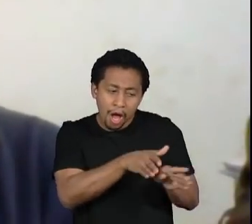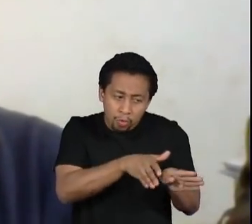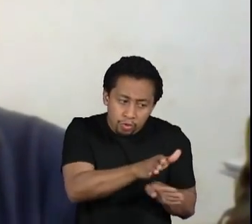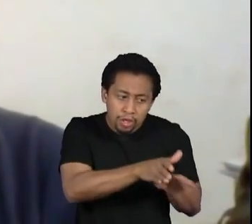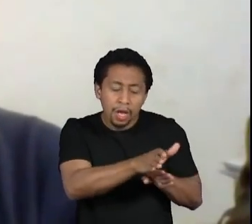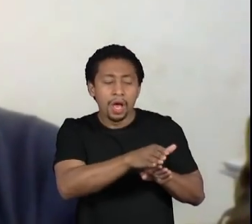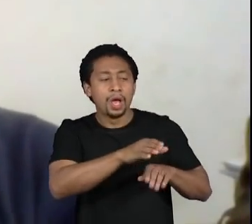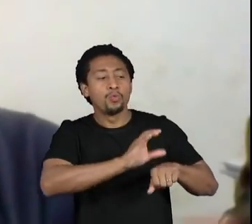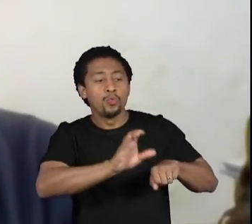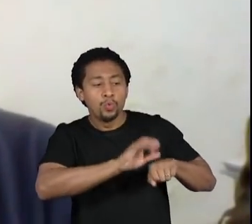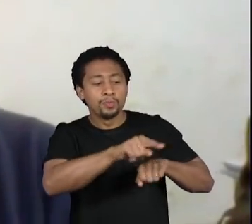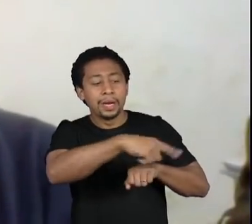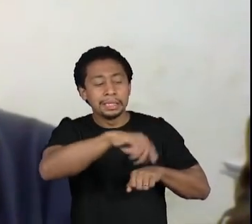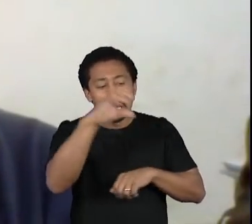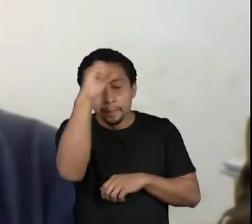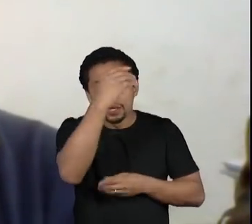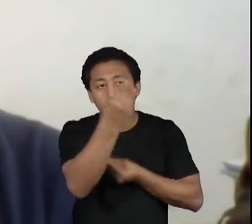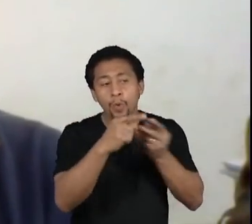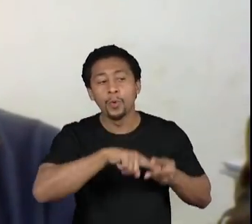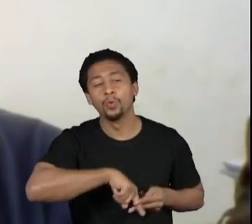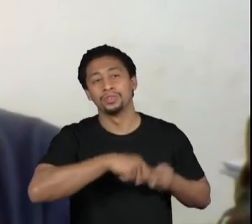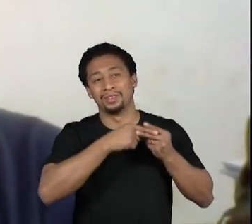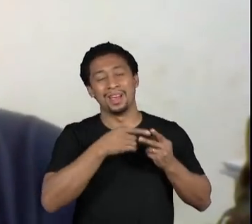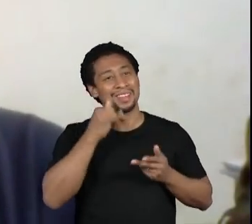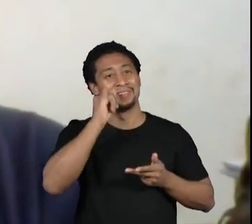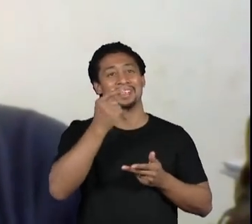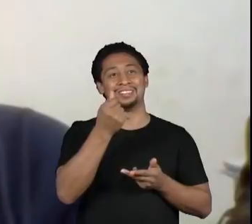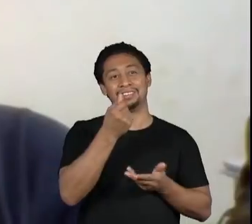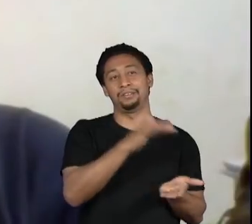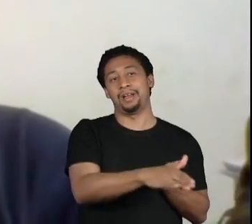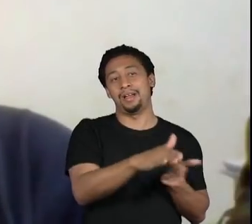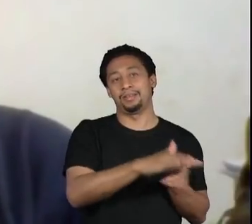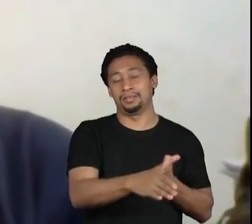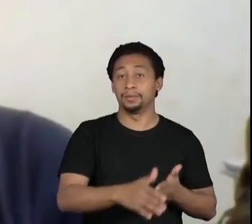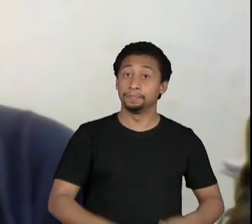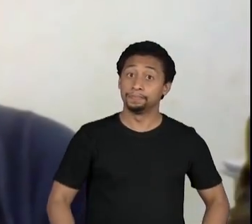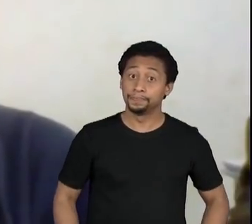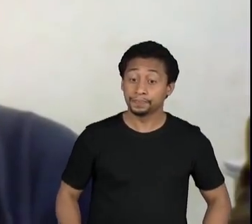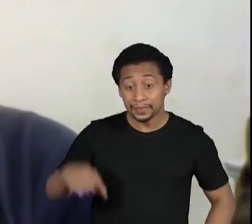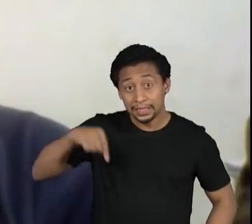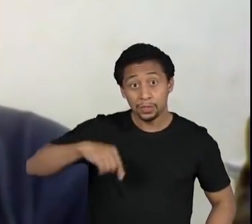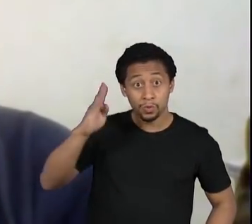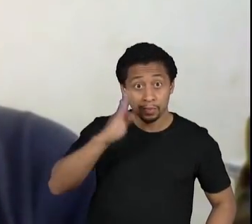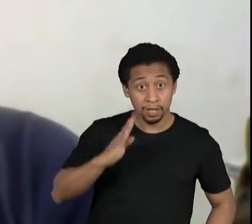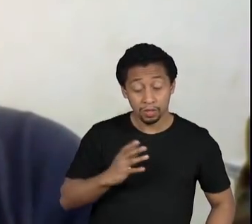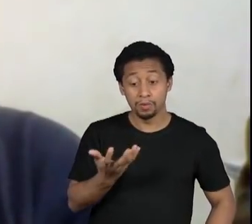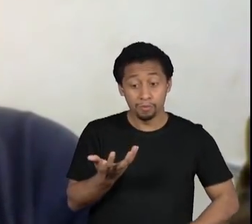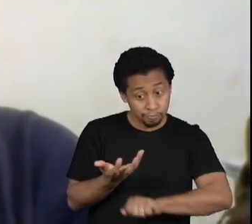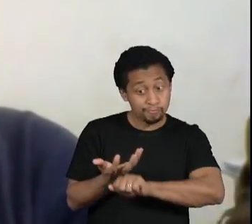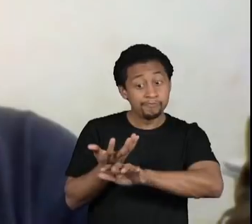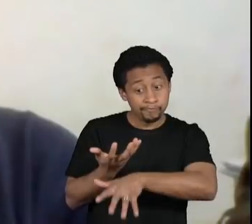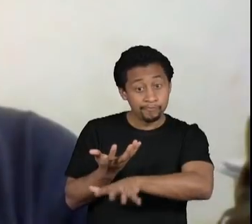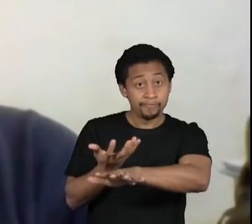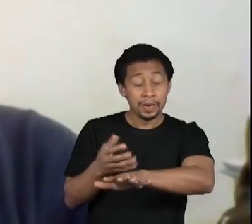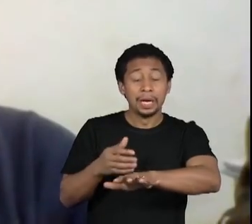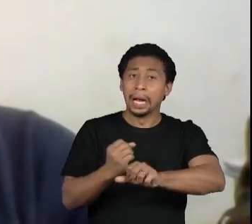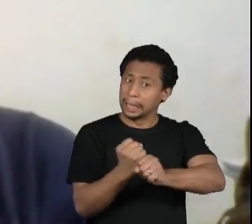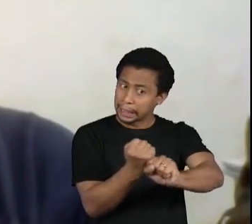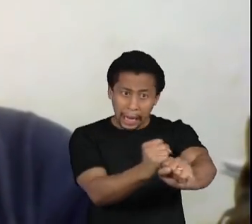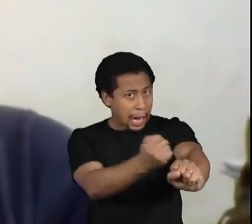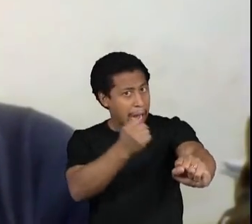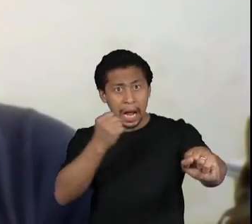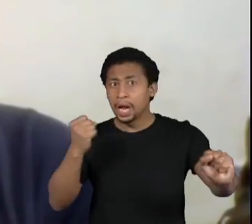áreas degradadas dos manguezais no Brasil, mas nós já temos esse serviço como um serviço preventivo,